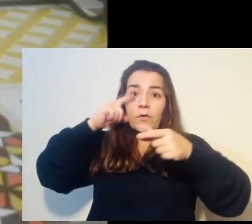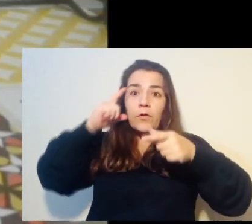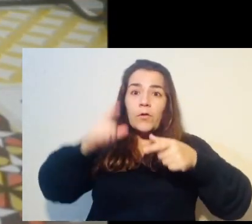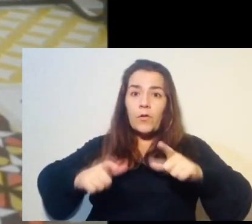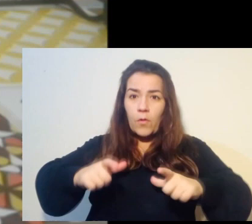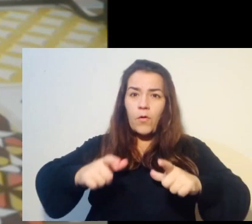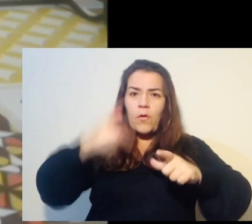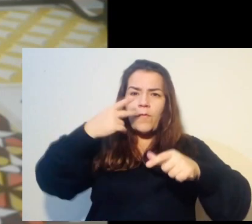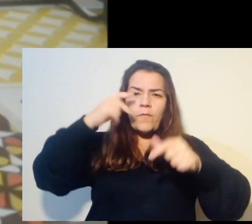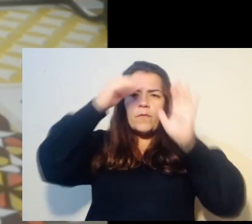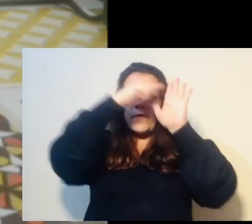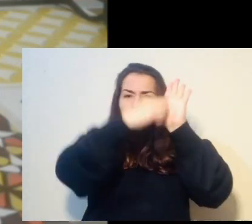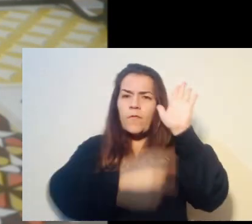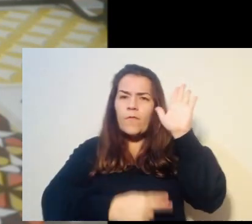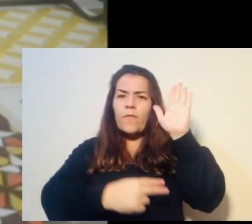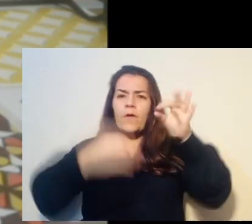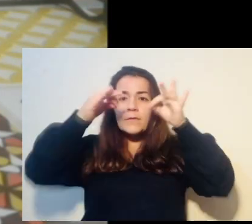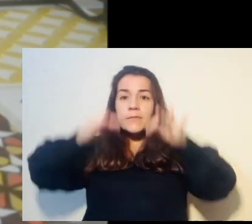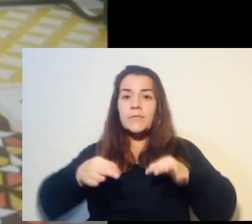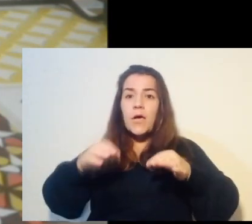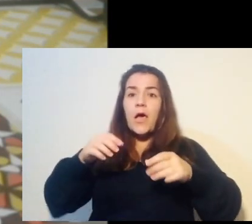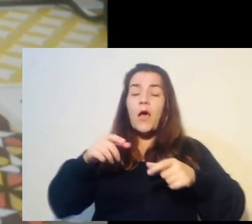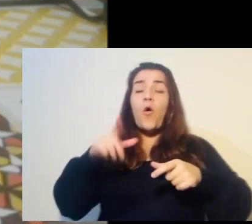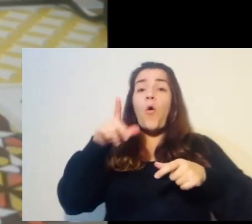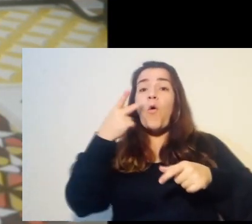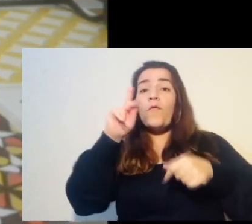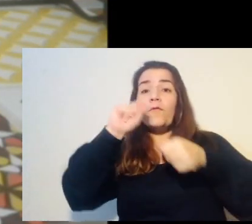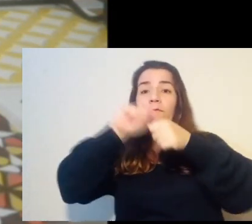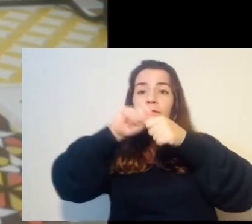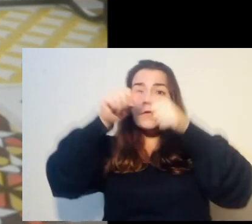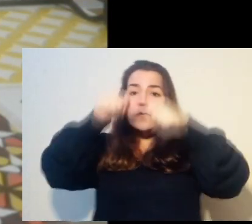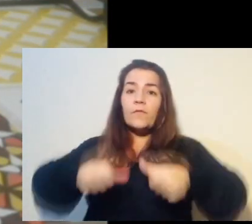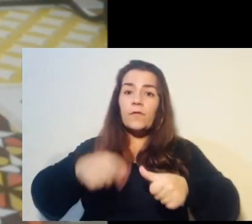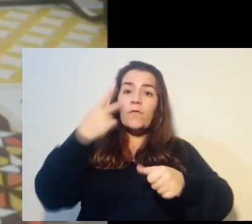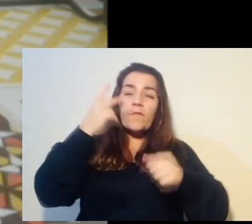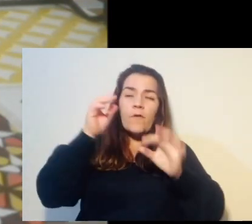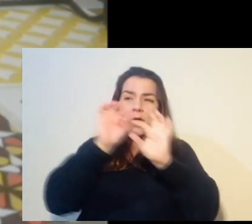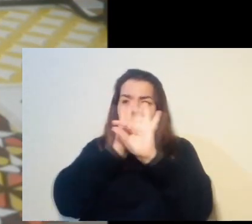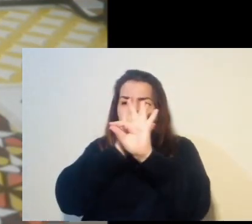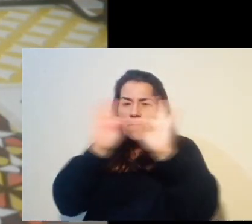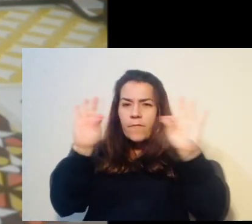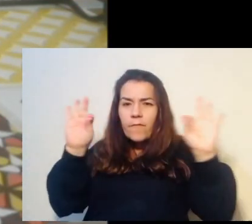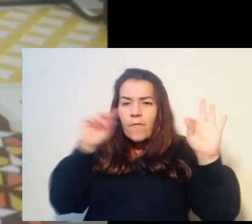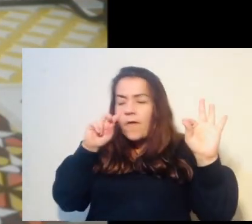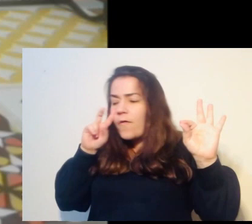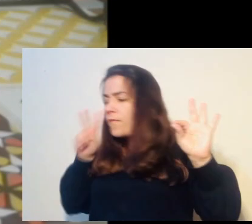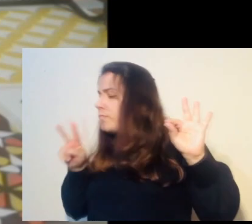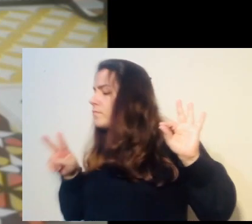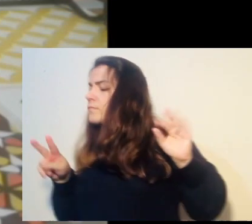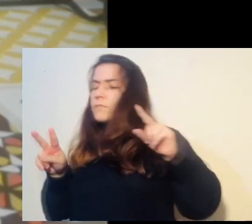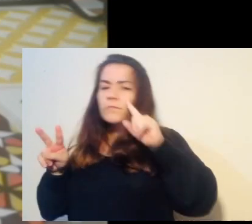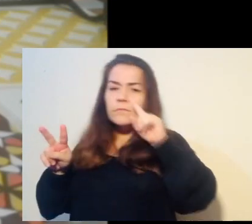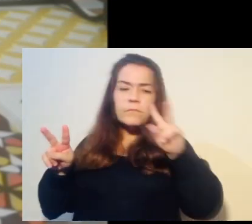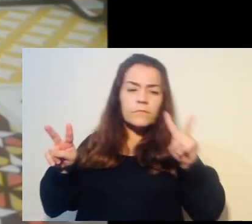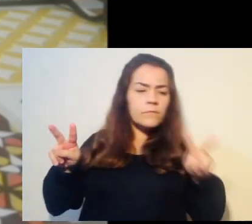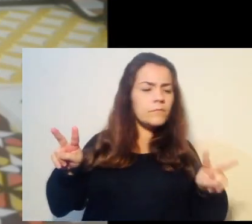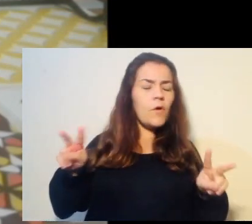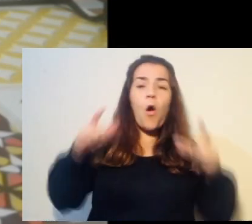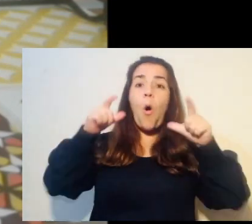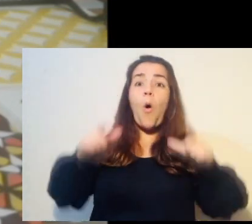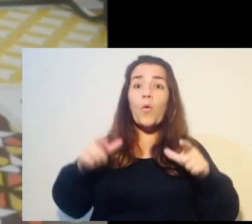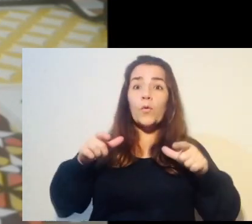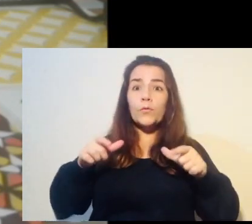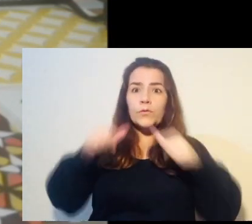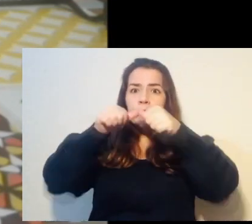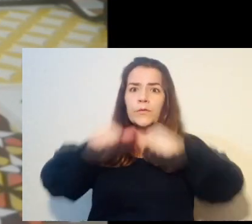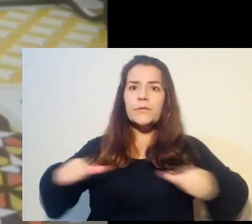que foi onde a gente estabeleceu, vê certinho onde ela ficou, e aí você vai na extremidade e vê aonde está a